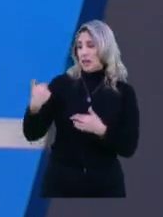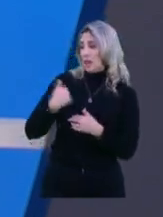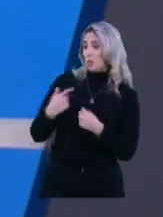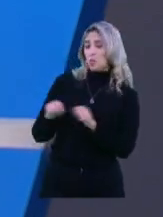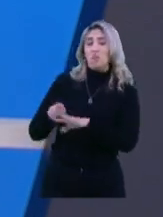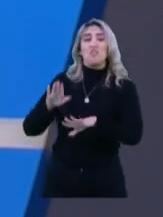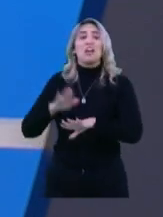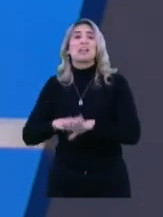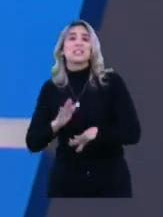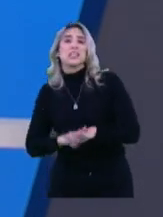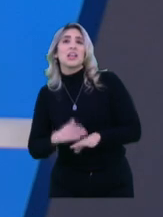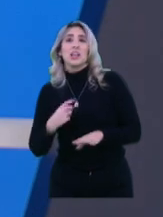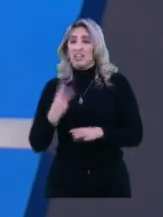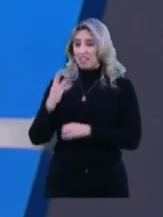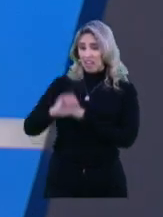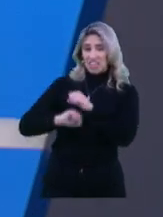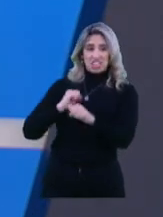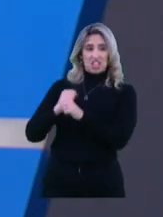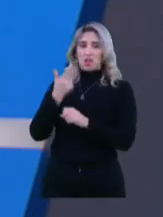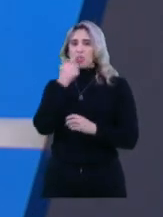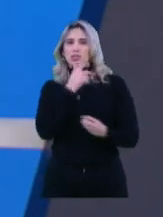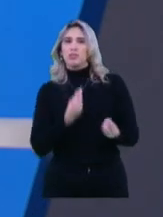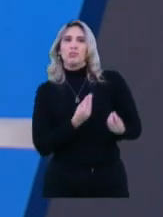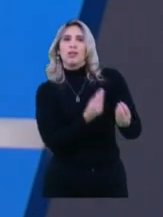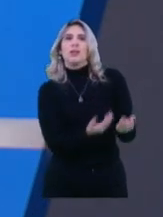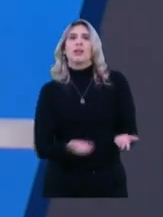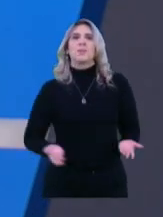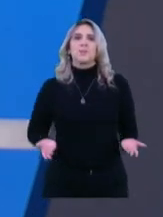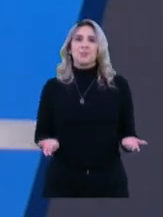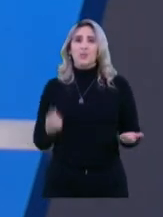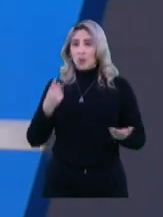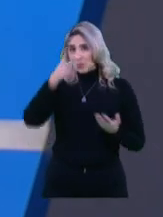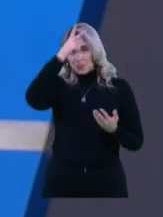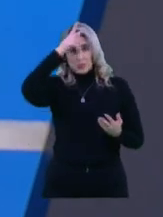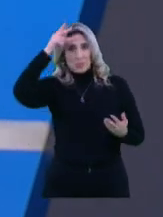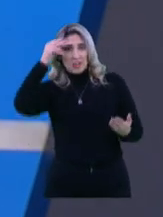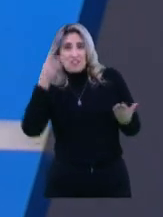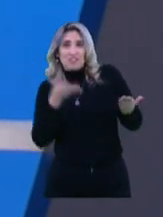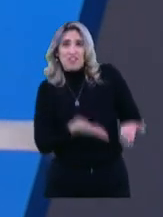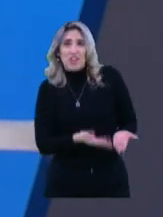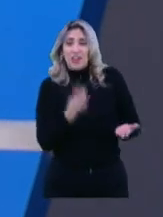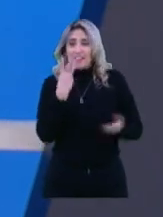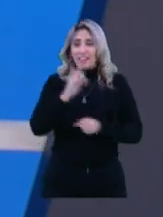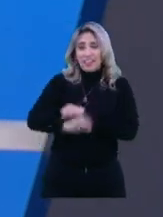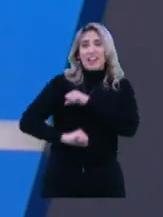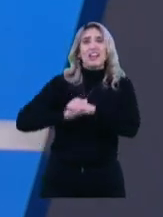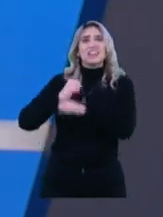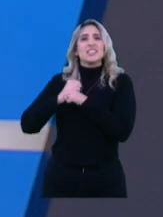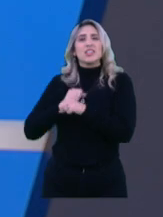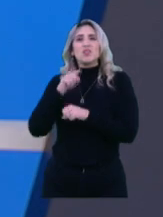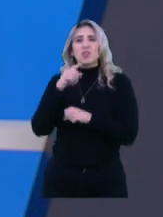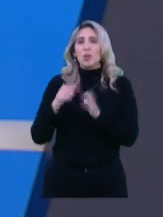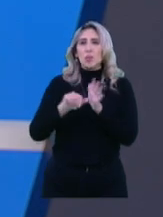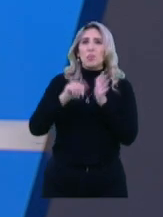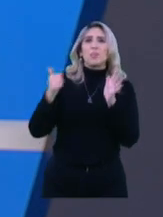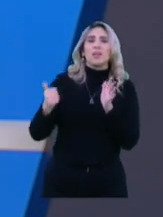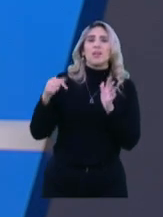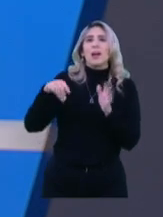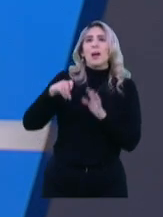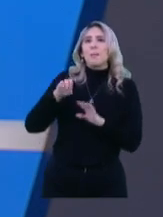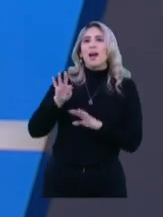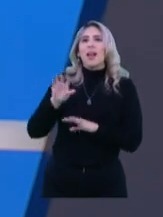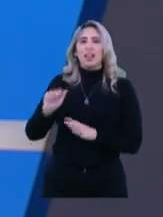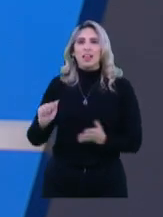licitando ele teve 3S anos e não conseguiu entregar um prefeito que em 3S anos foi o primeiro desde a Marta